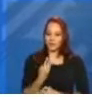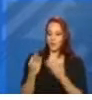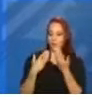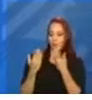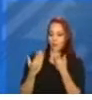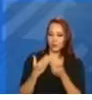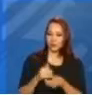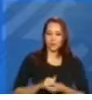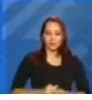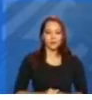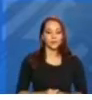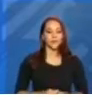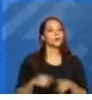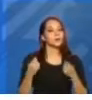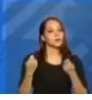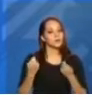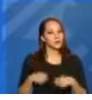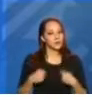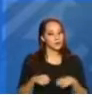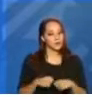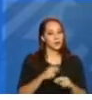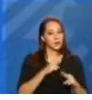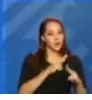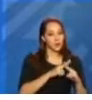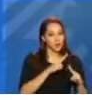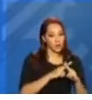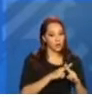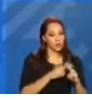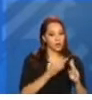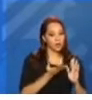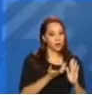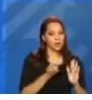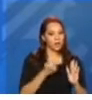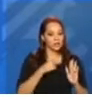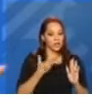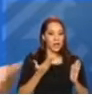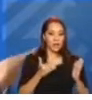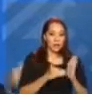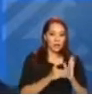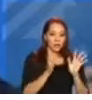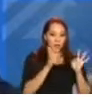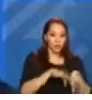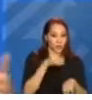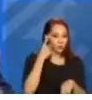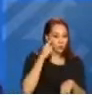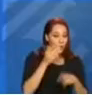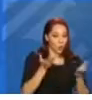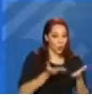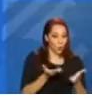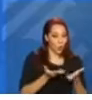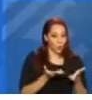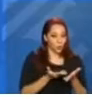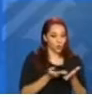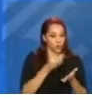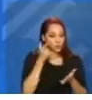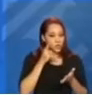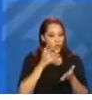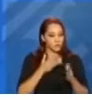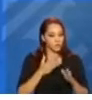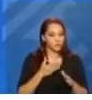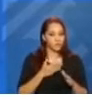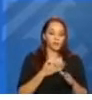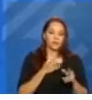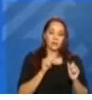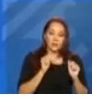tempo. Precisa que a Caixa receba hoje até o final do dia. Há uma chance enorme